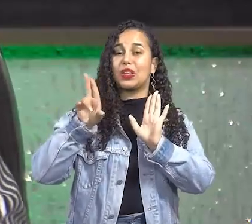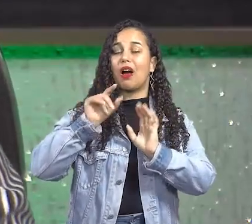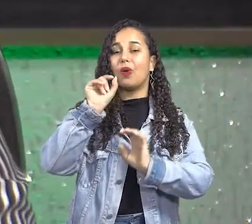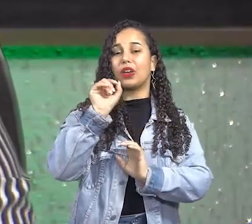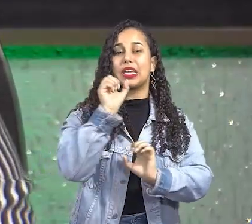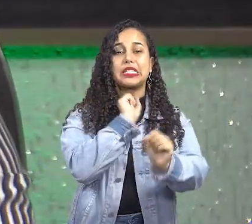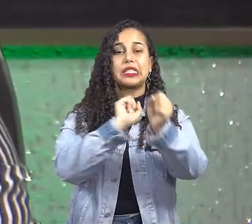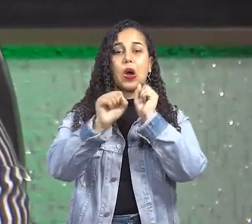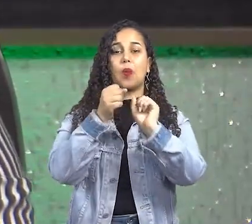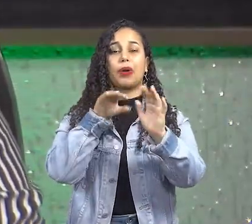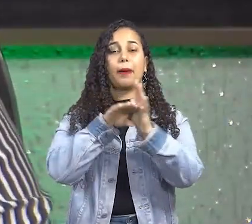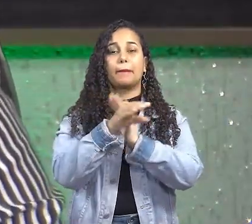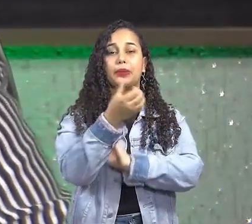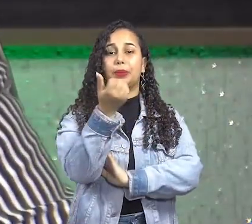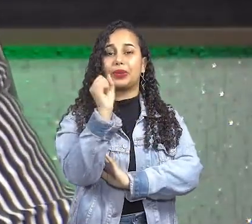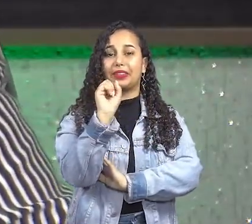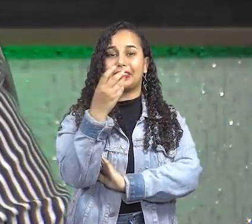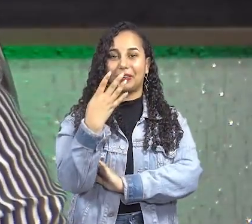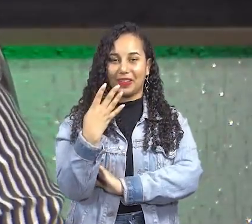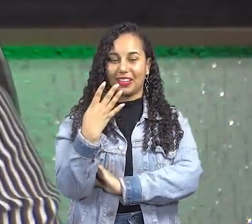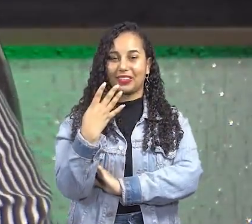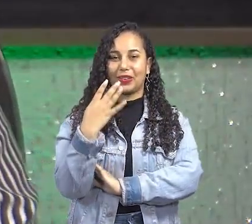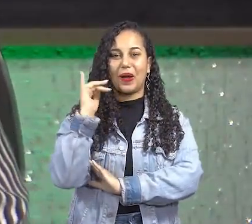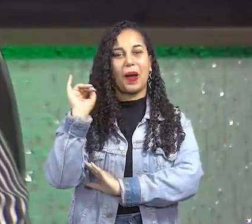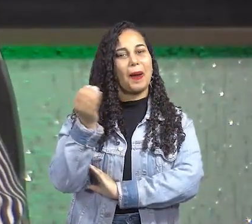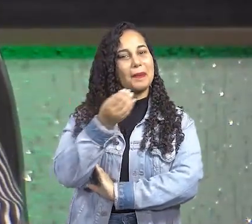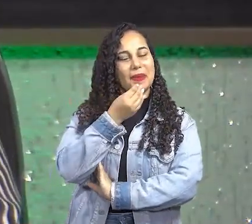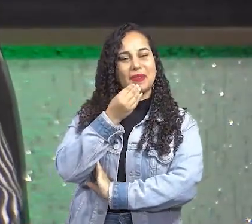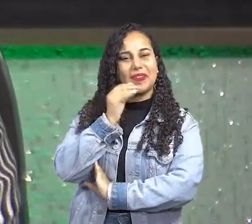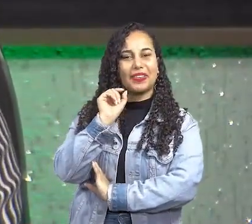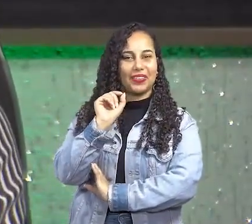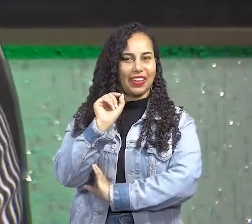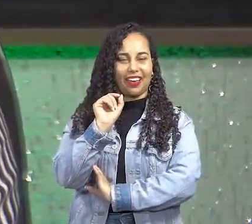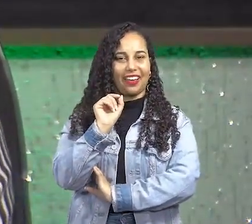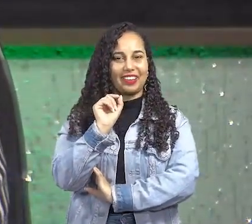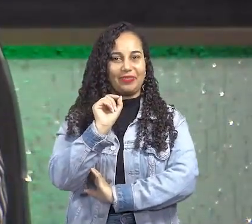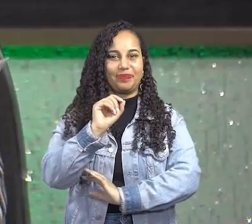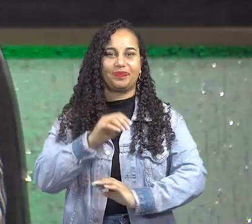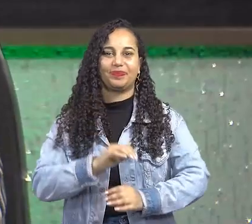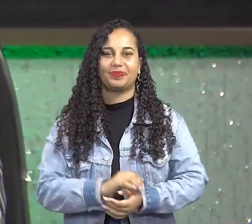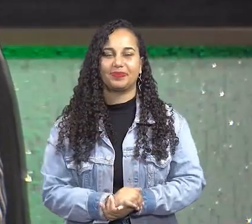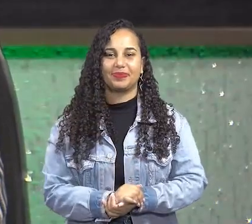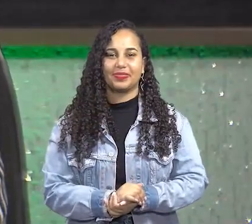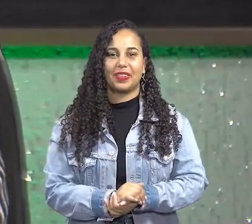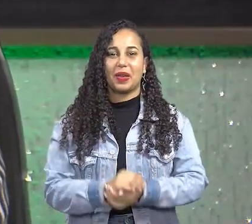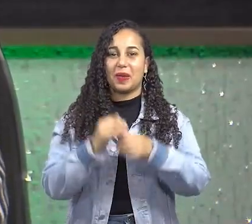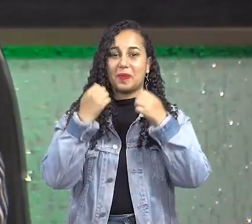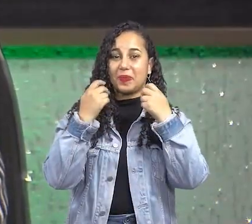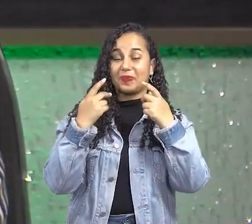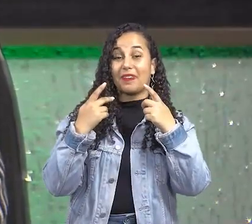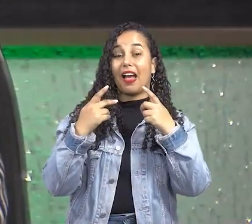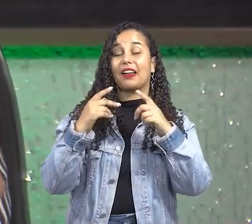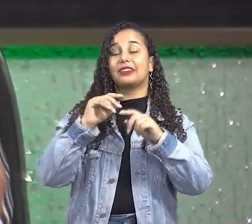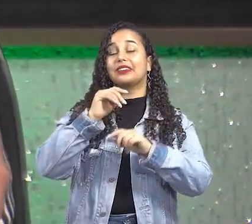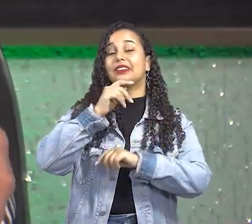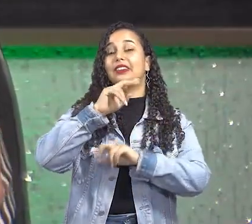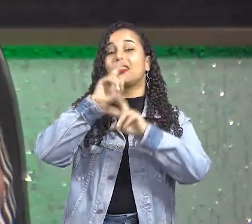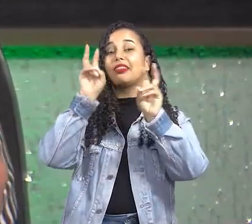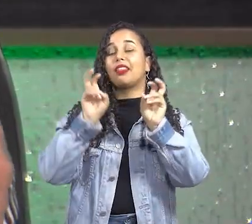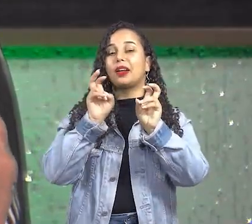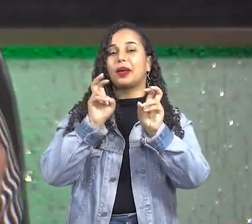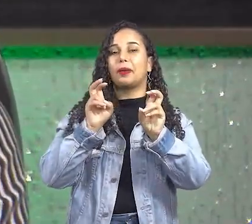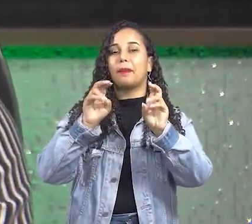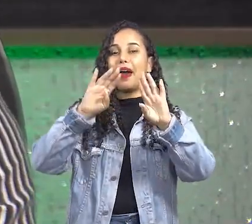Salmo 84. Salmo 84. Eu aproveito para falar aqui sobre o Colégio